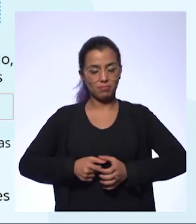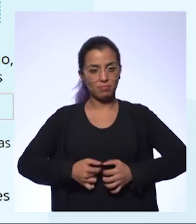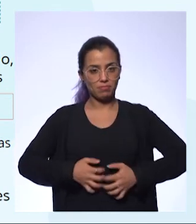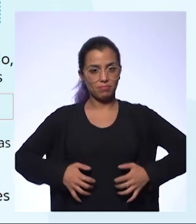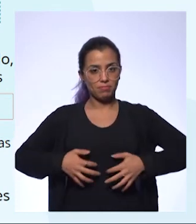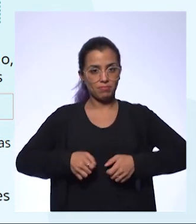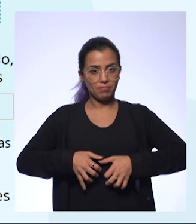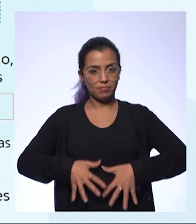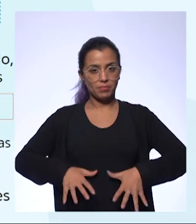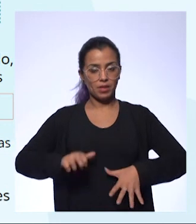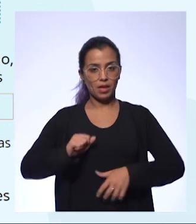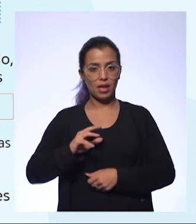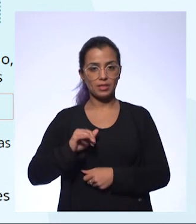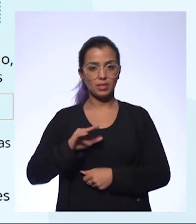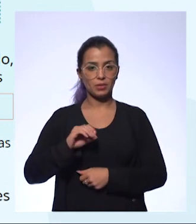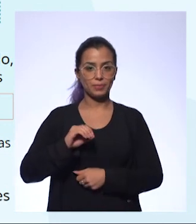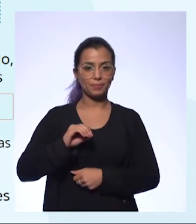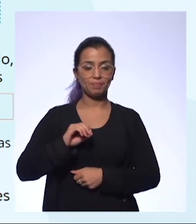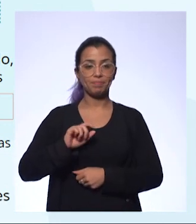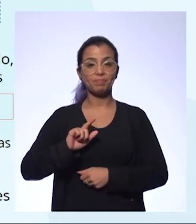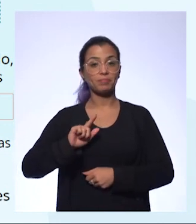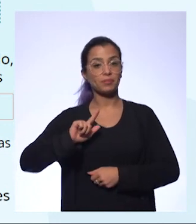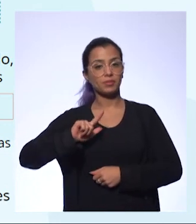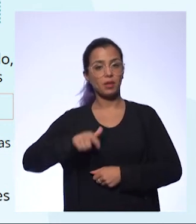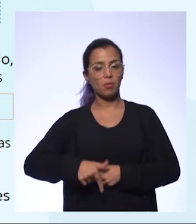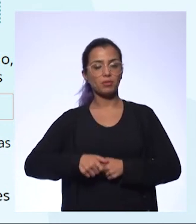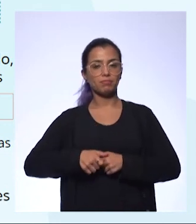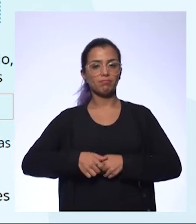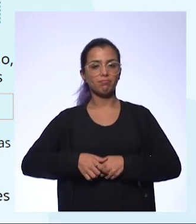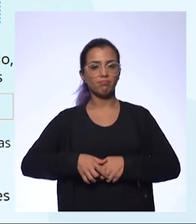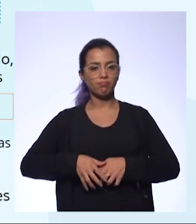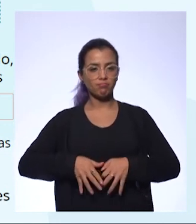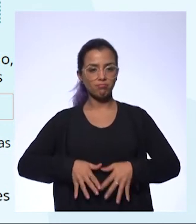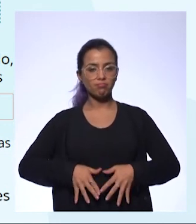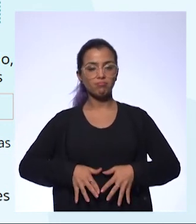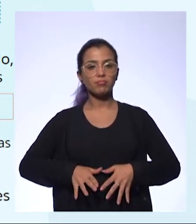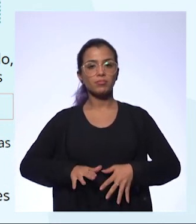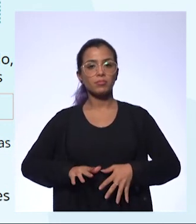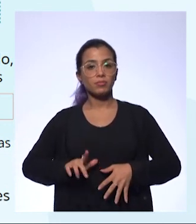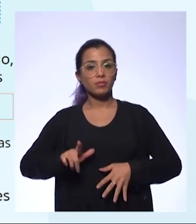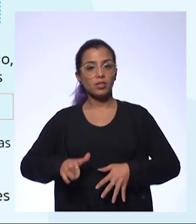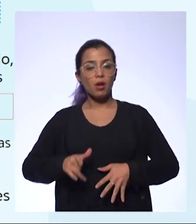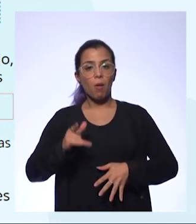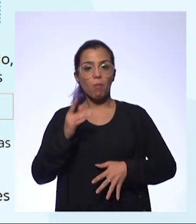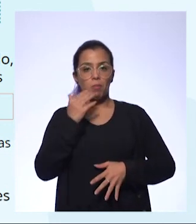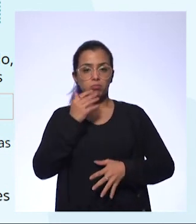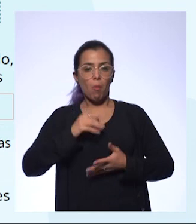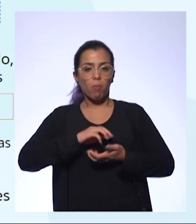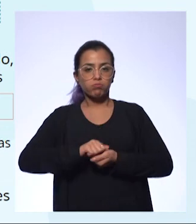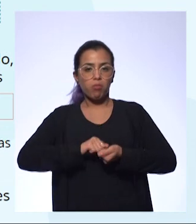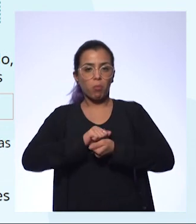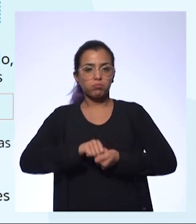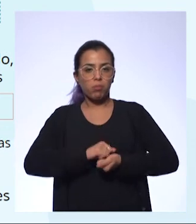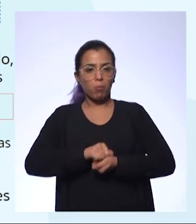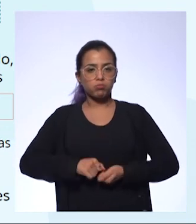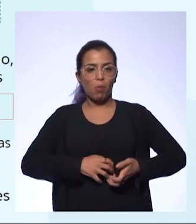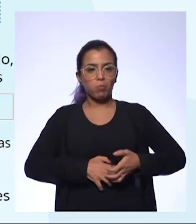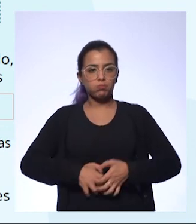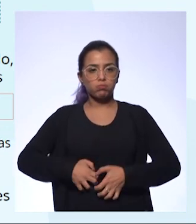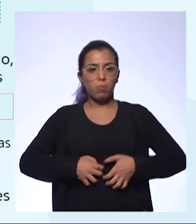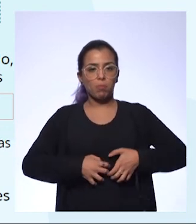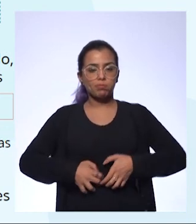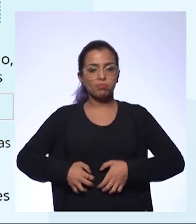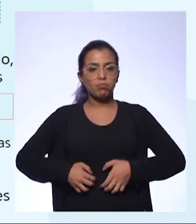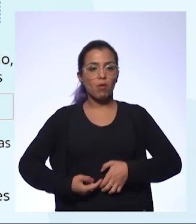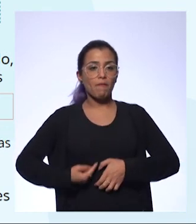E aí, depois dessa digestão das proteínas, esse alimento, né, esse bolo aí, na verdade, alimentar, ele vai para o